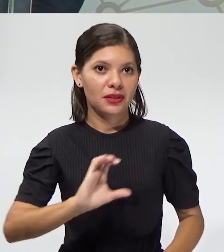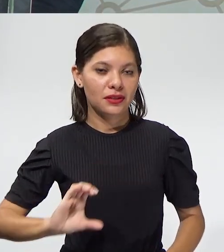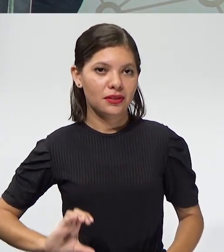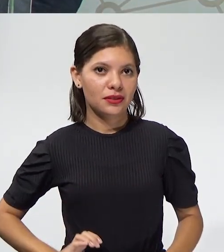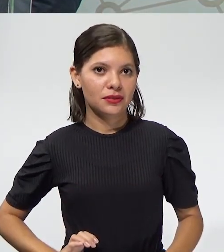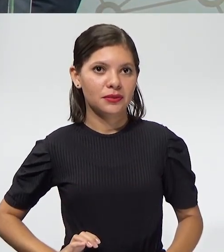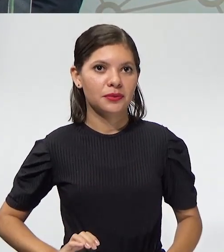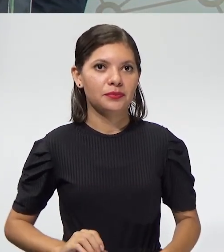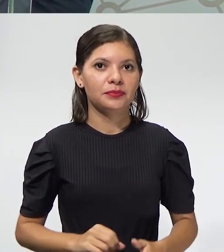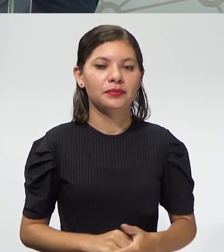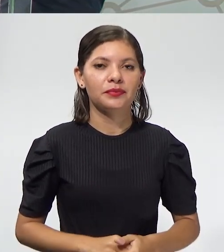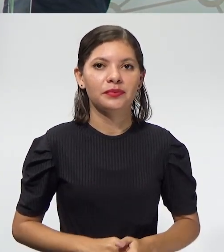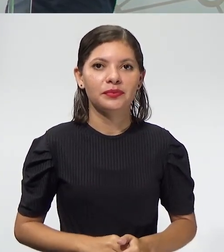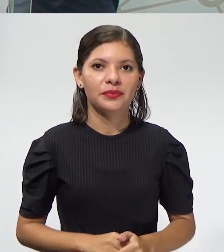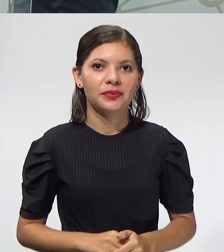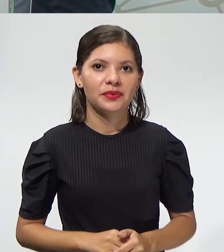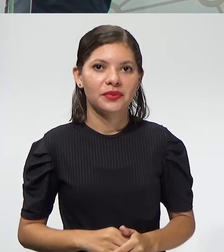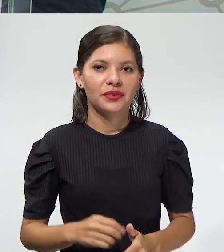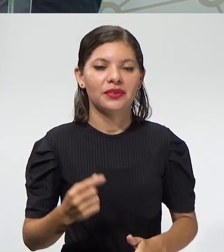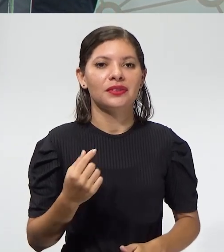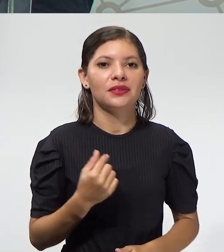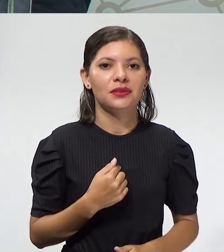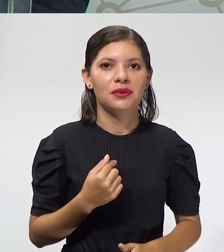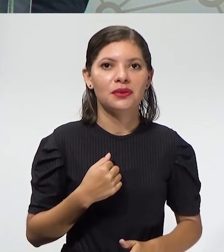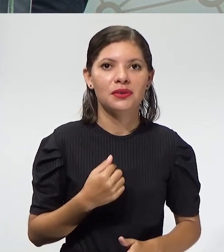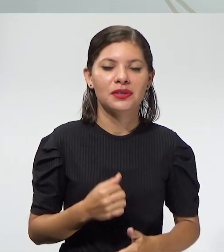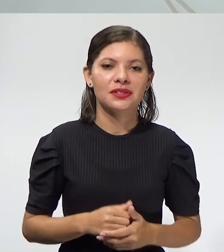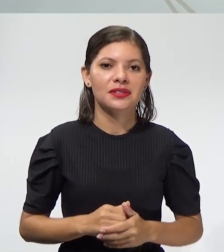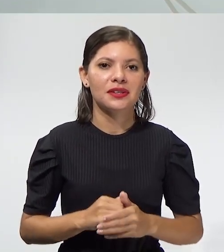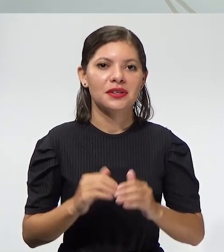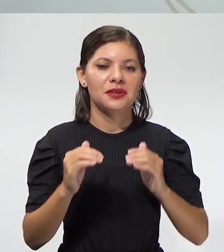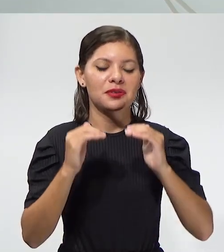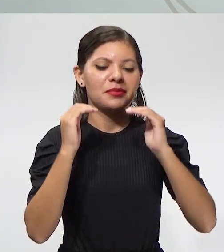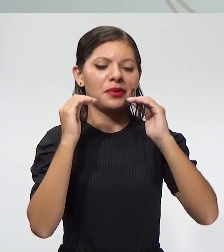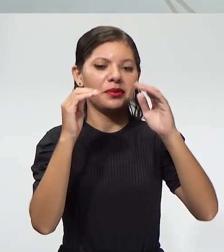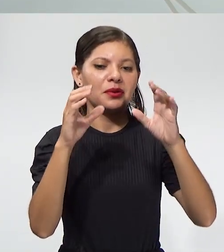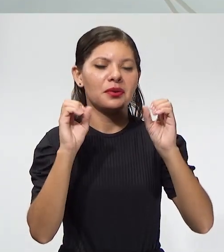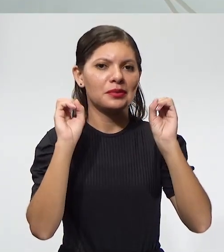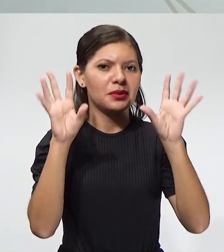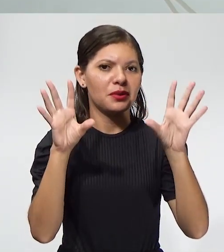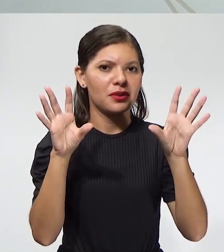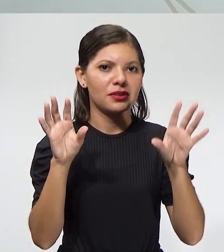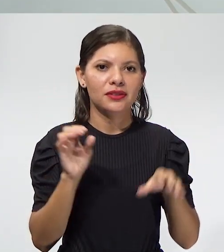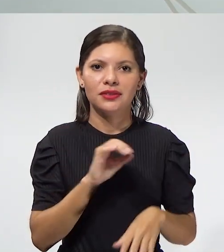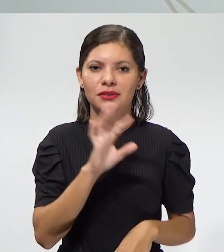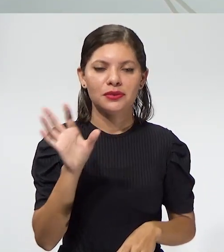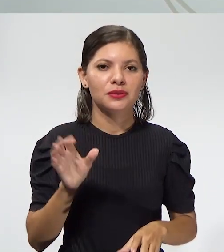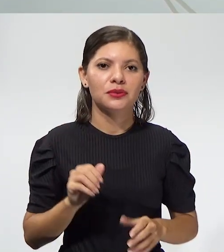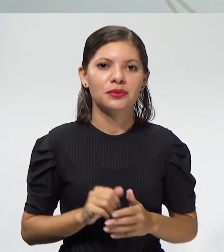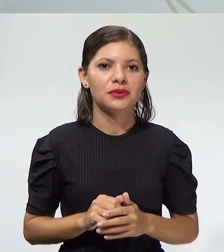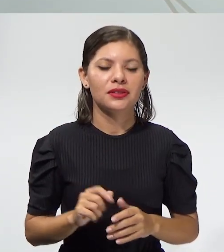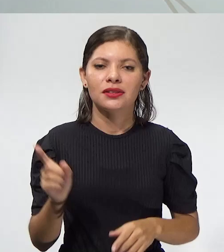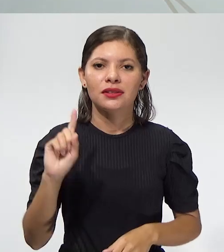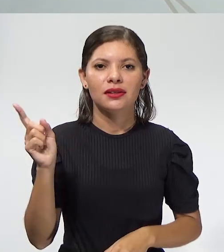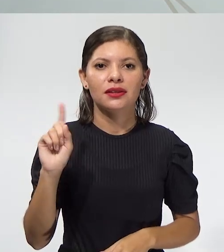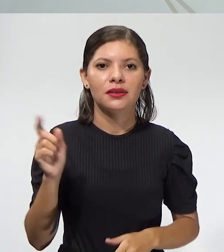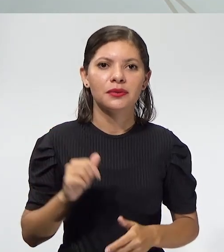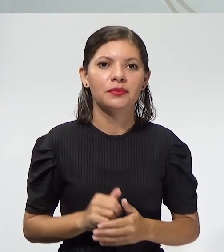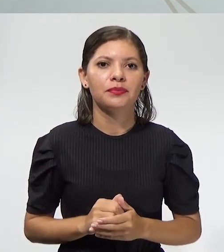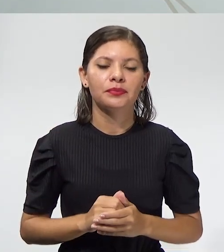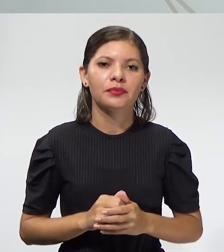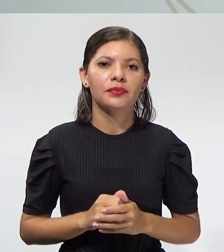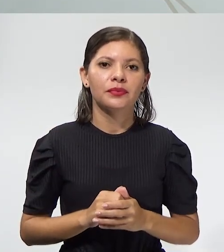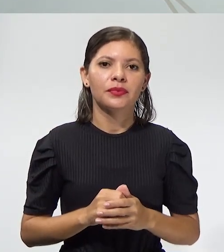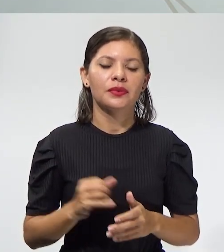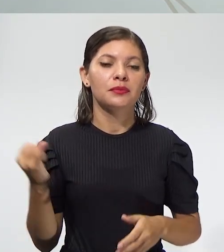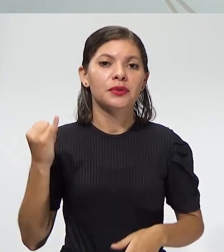estamos aqui coordenando, mas nós não estamos coordenando porque nós somos hierarquicamente maiores, Né? superiores do que os demais. Nós